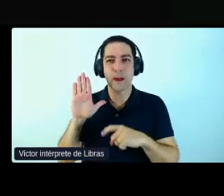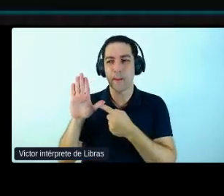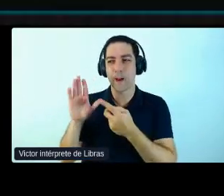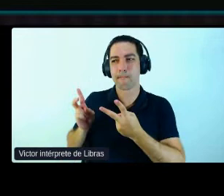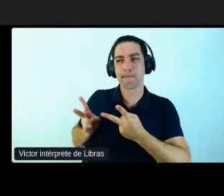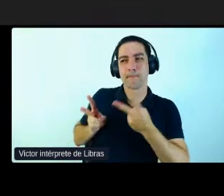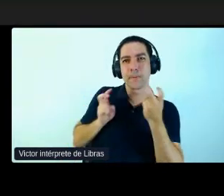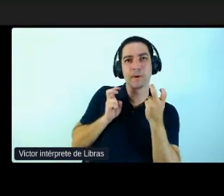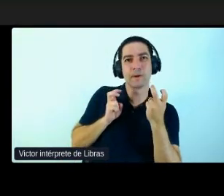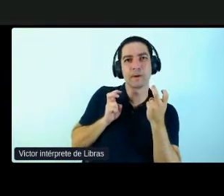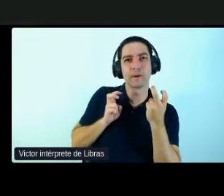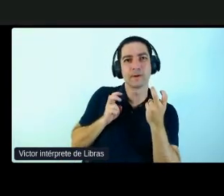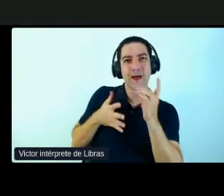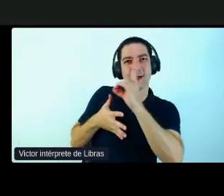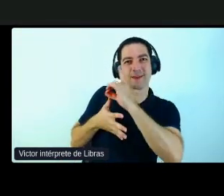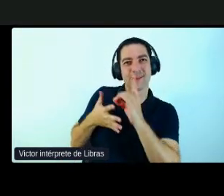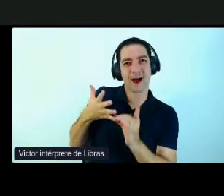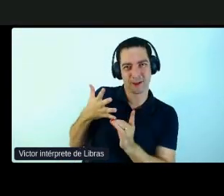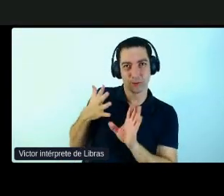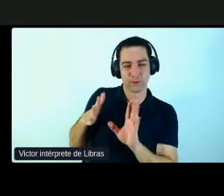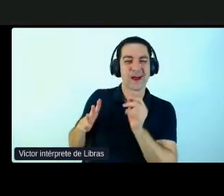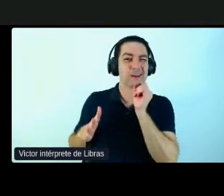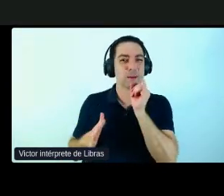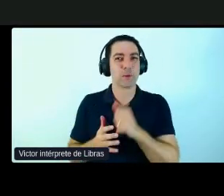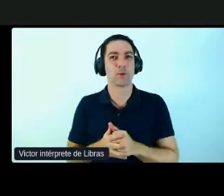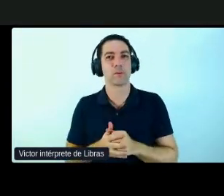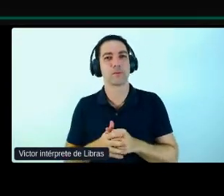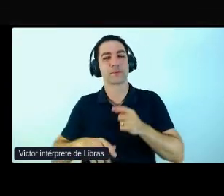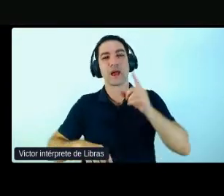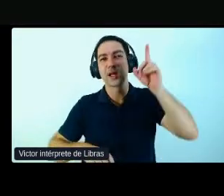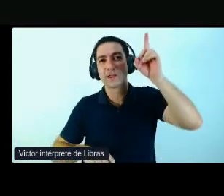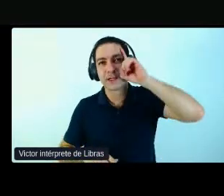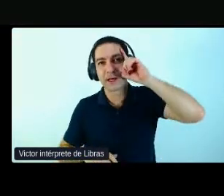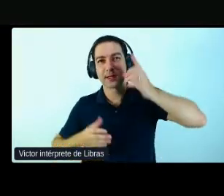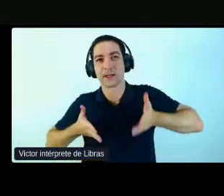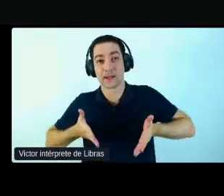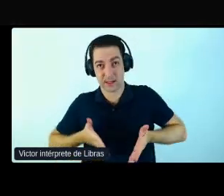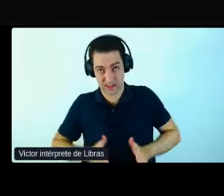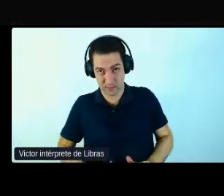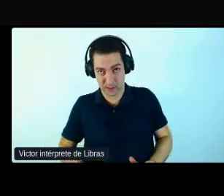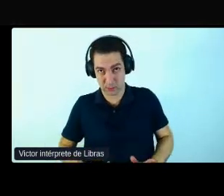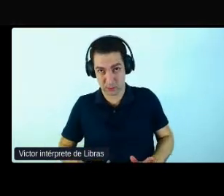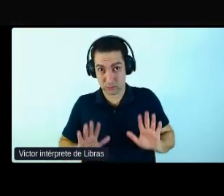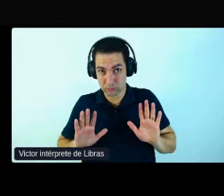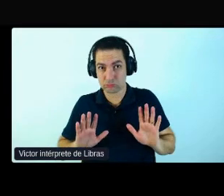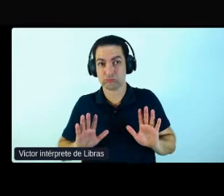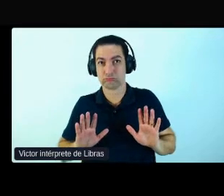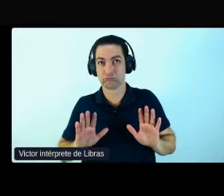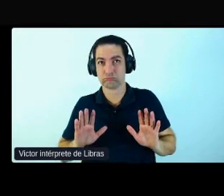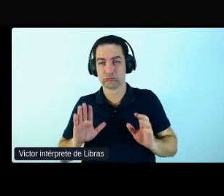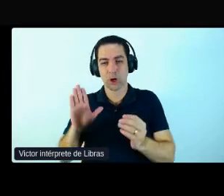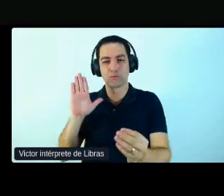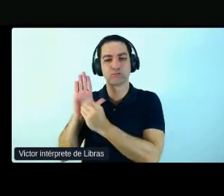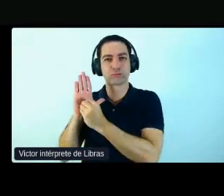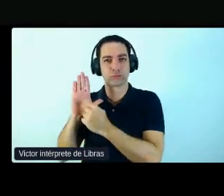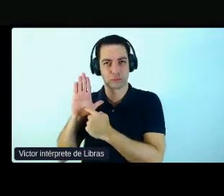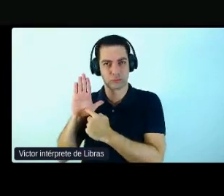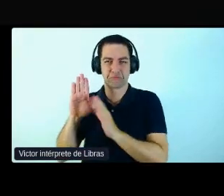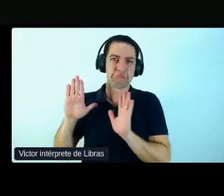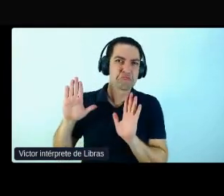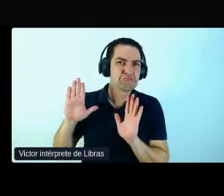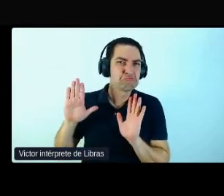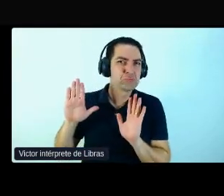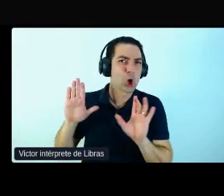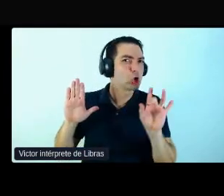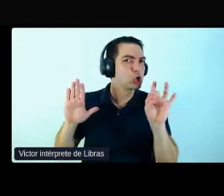a gente tem um exemplo de data de nascimento, e com esse dado, que é uma data de nascimento apenas, por exemplo, a